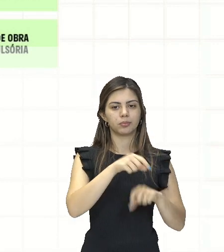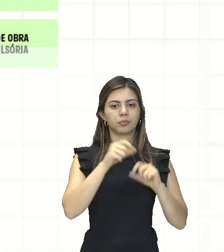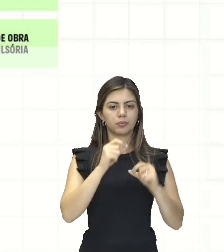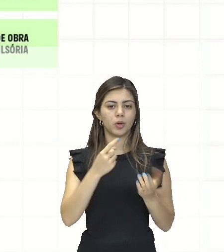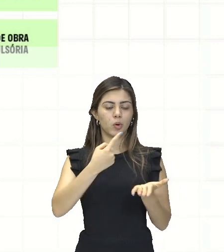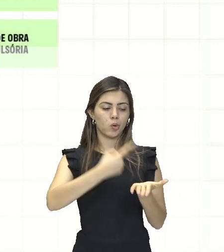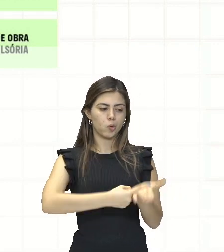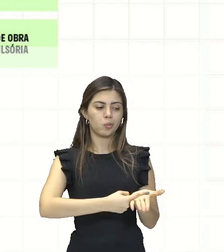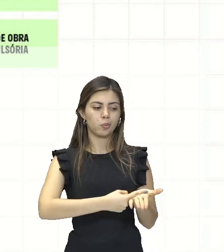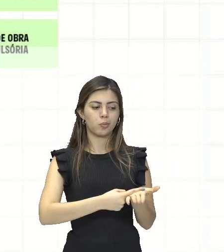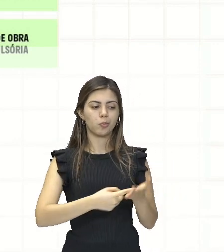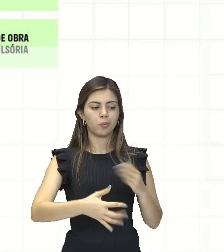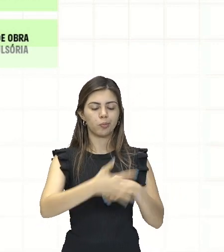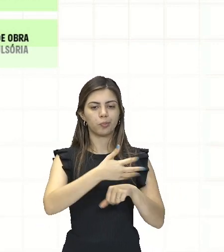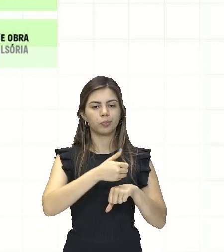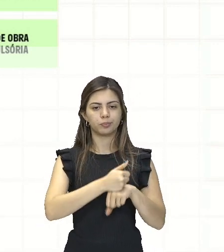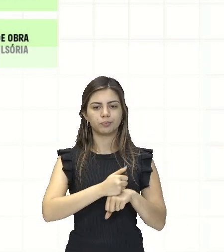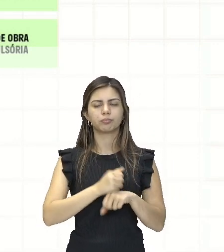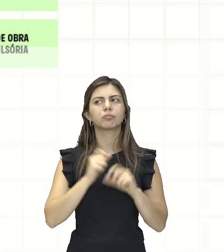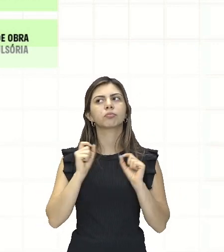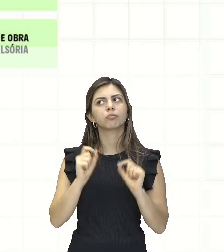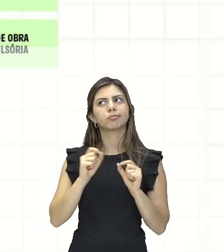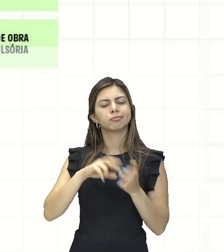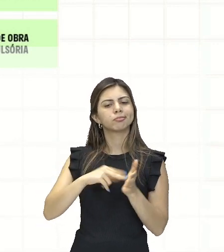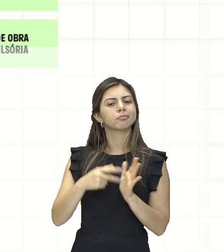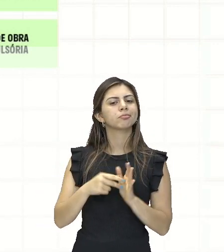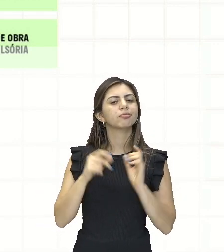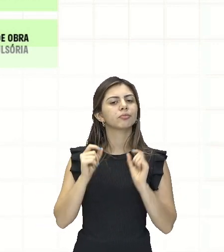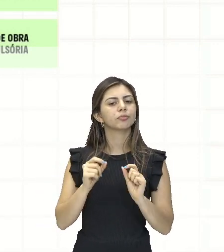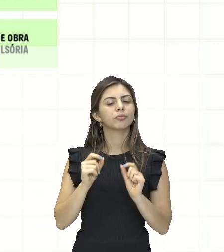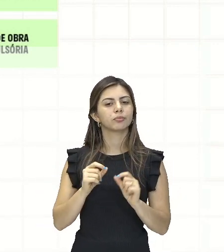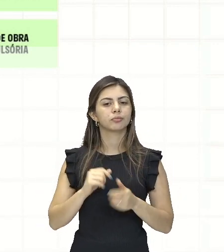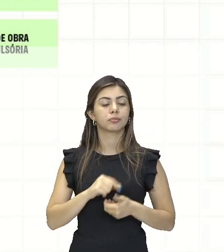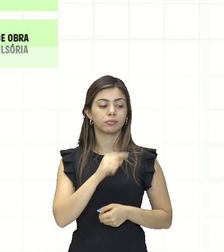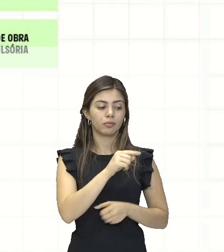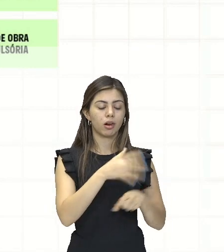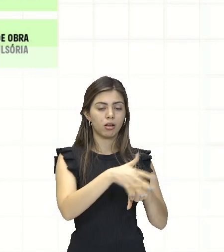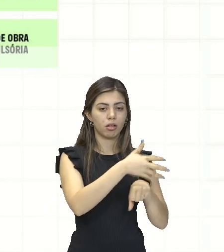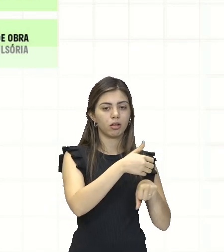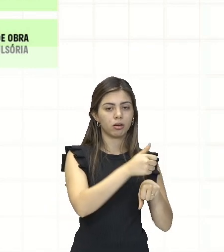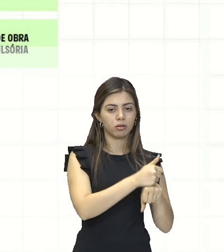pacto colonial. O que isso quer dizer? A